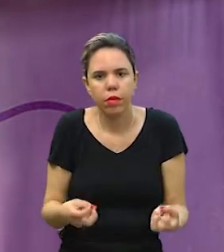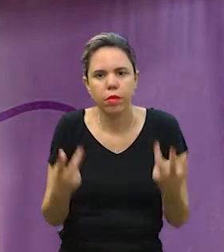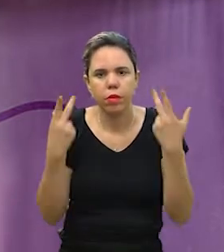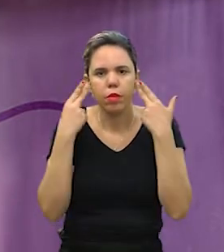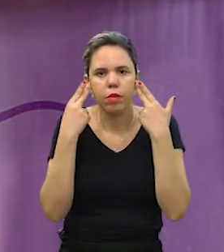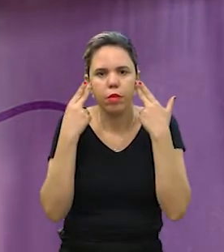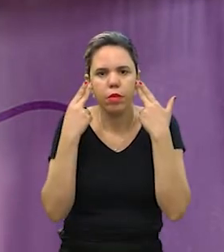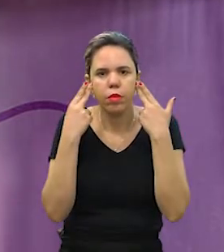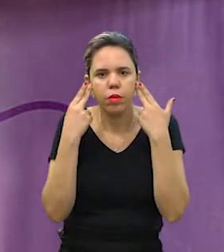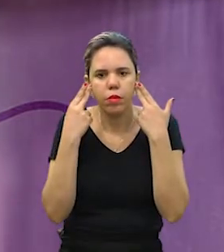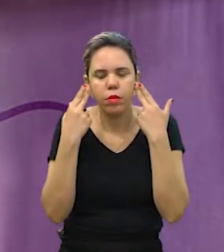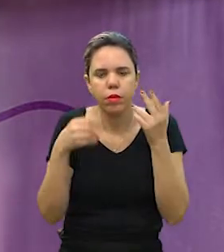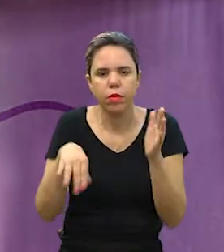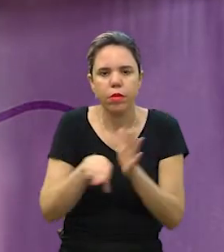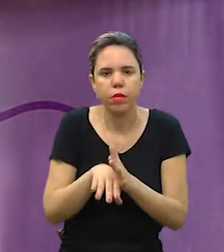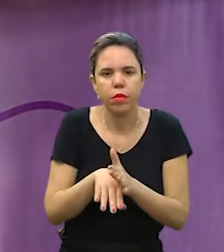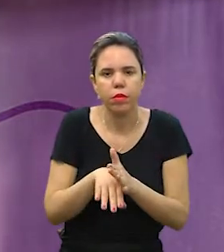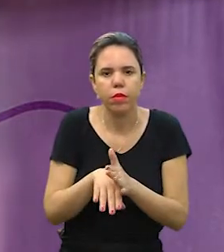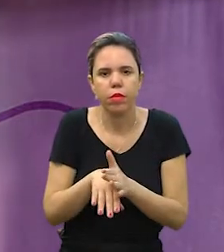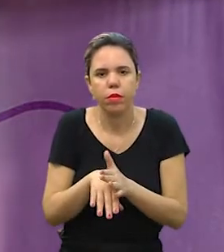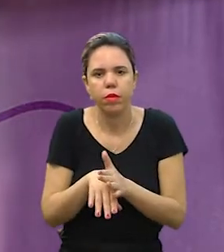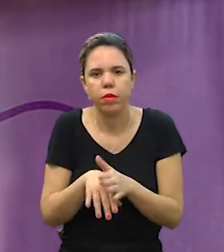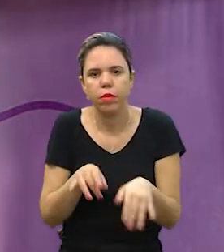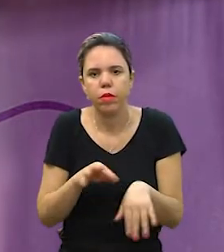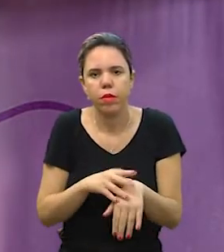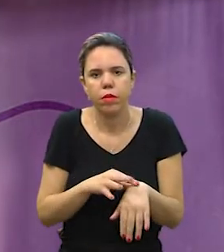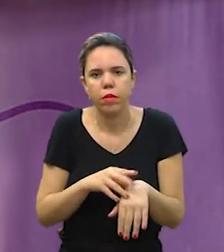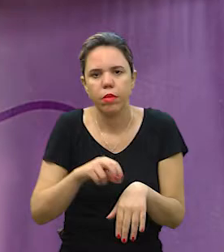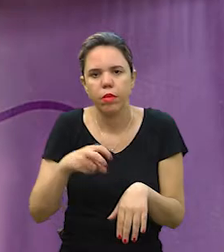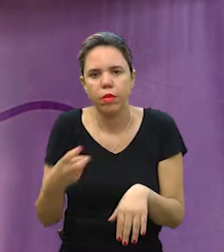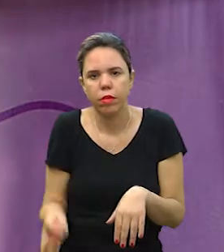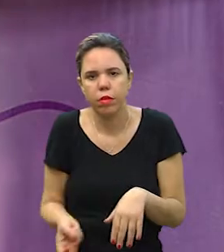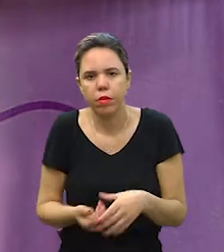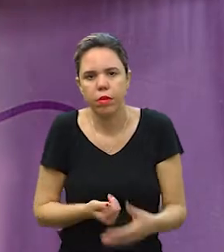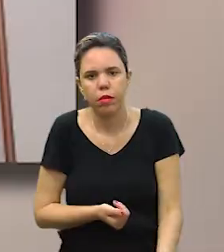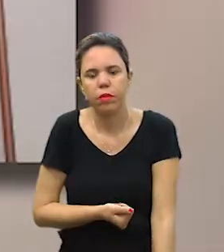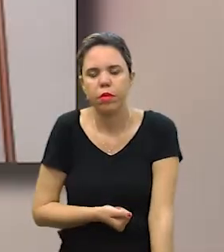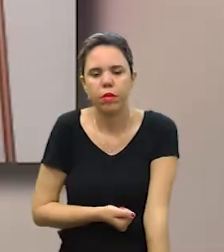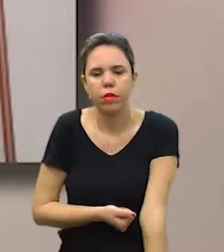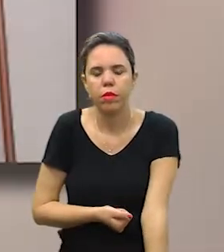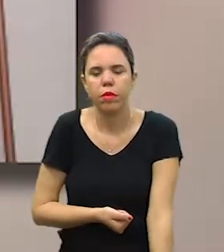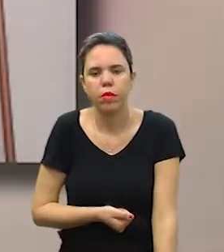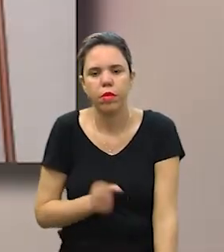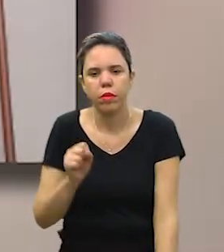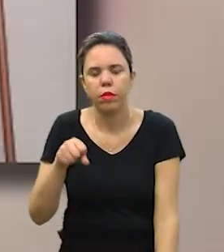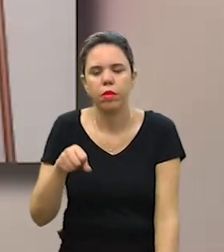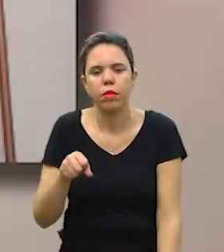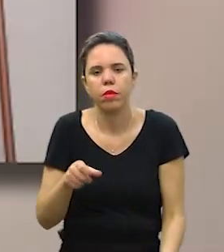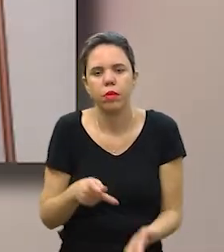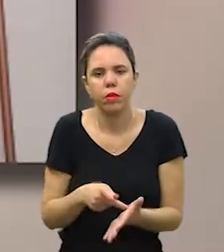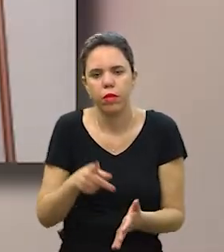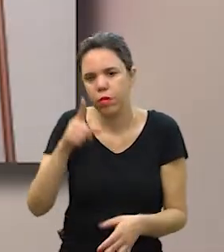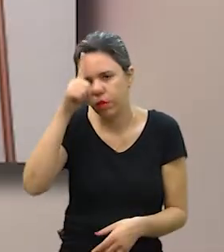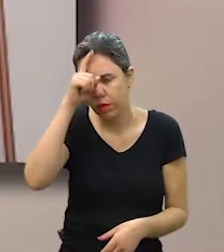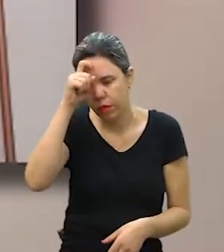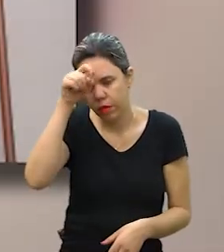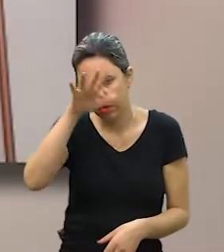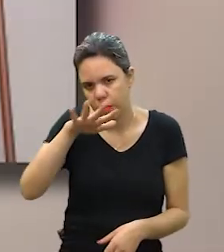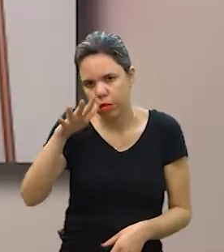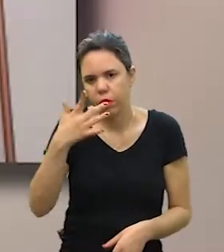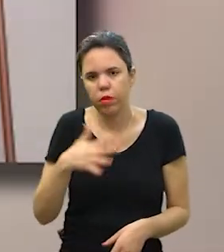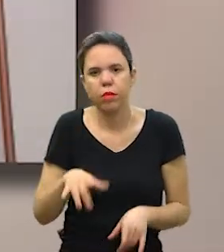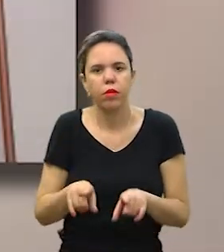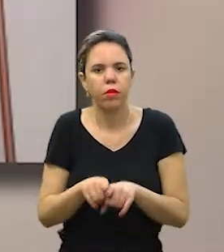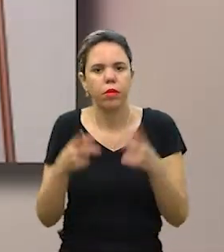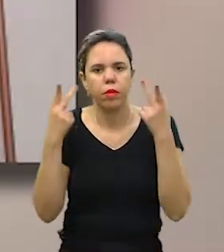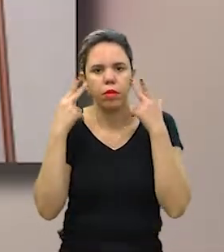muito comum. Chegar criança aí que se machucou porque caiu. Sim, sim, os prontos-socorros